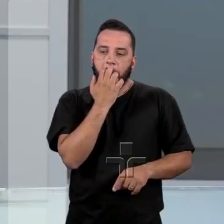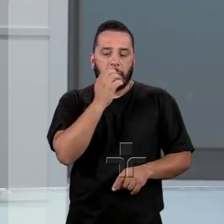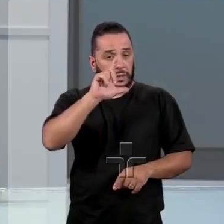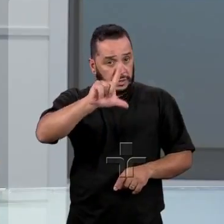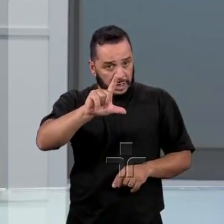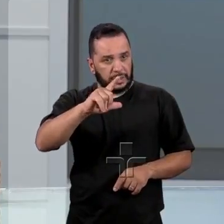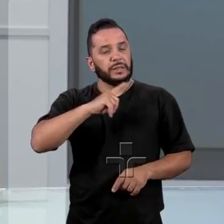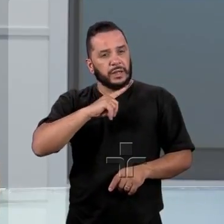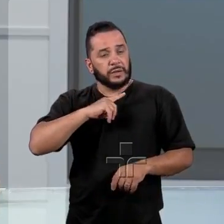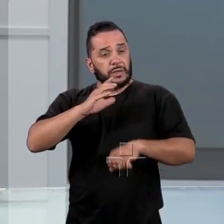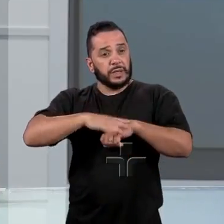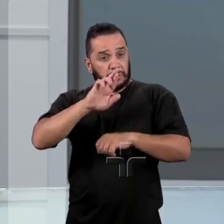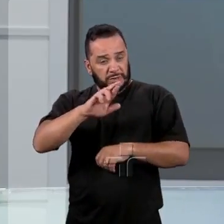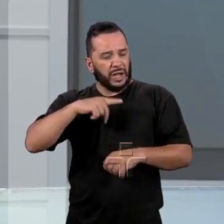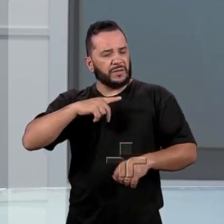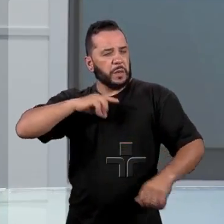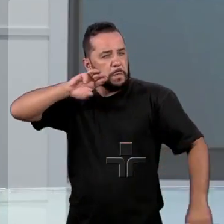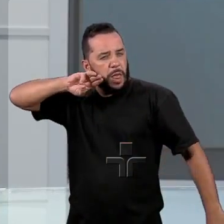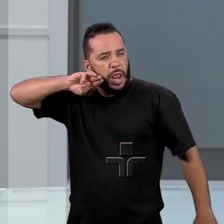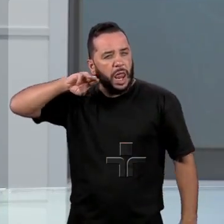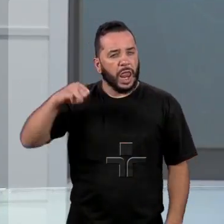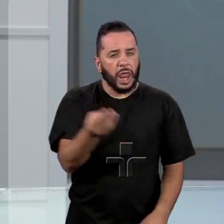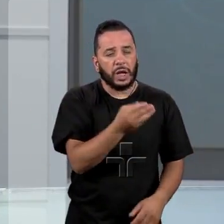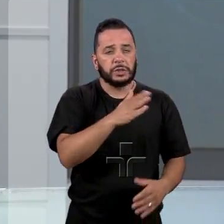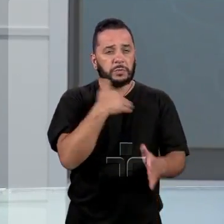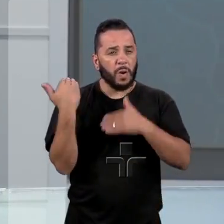né? nas perseguições,